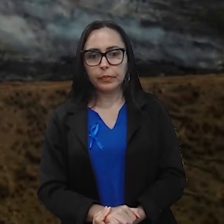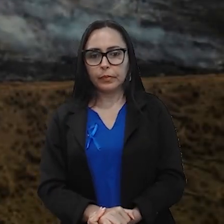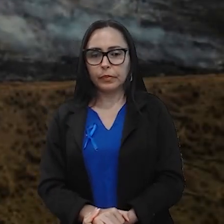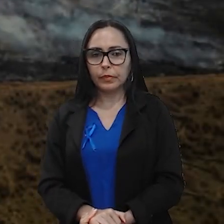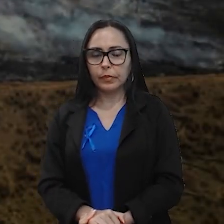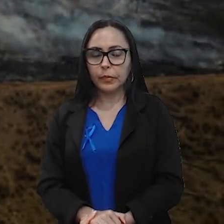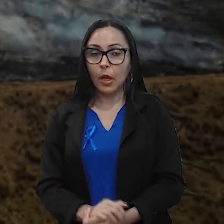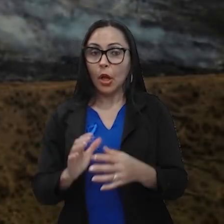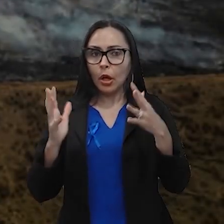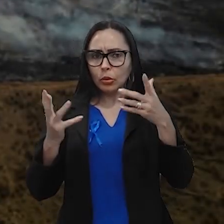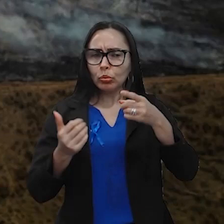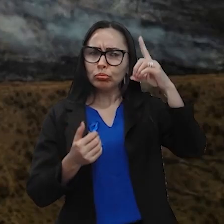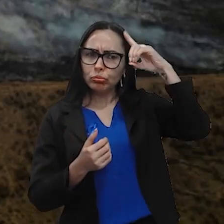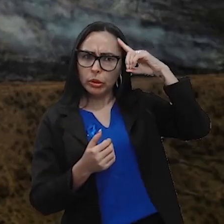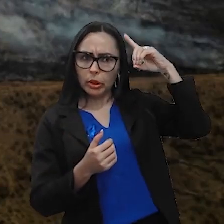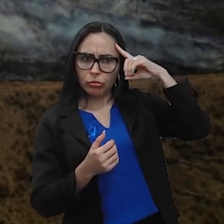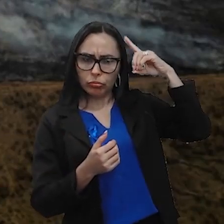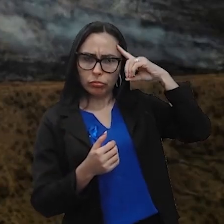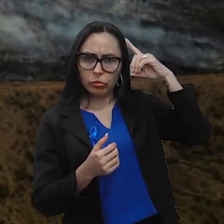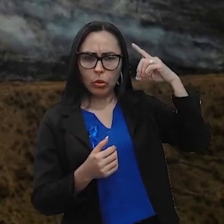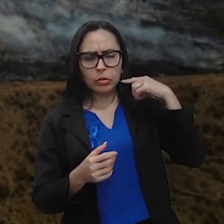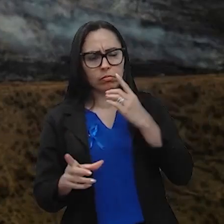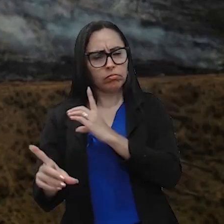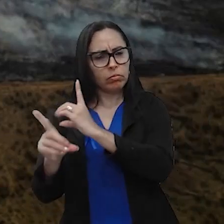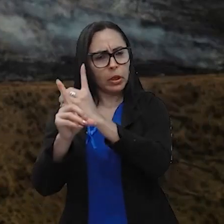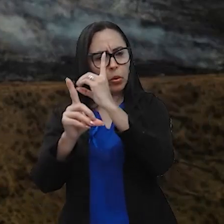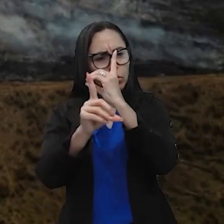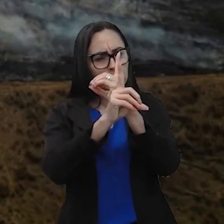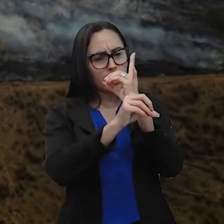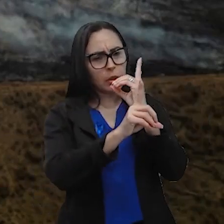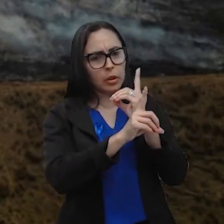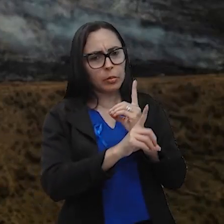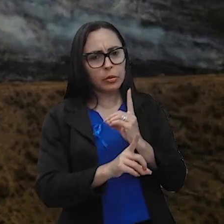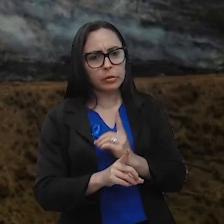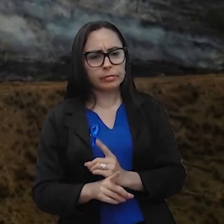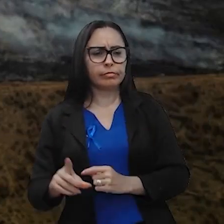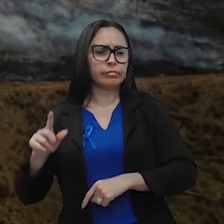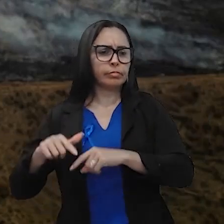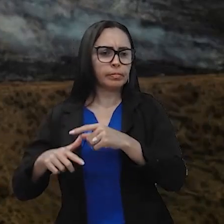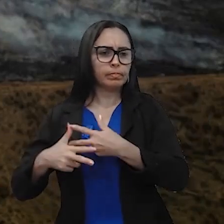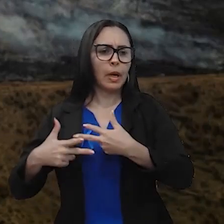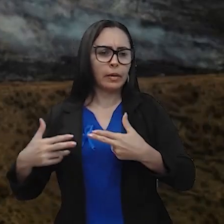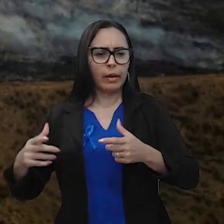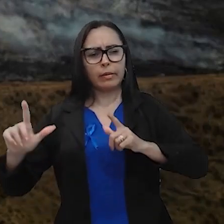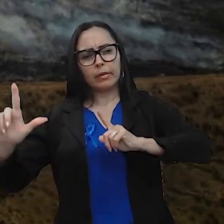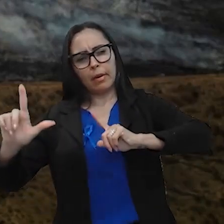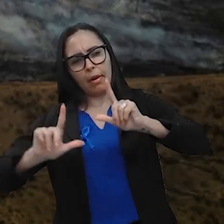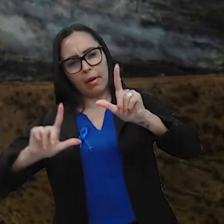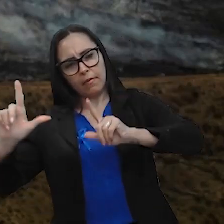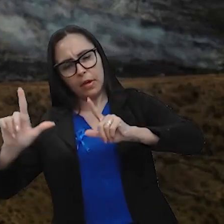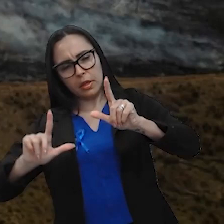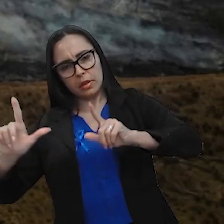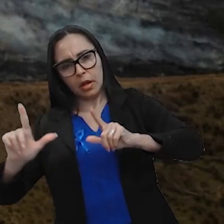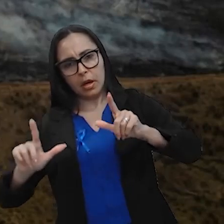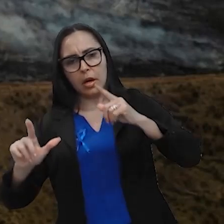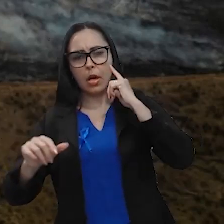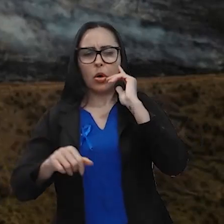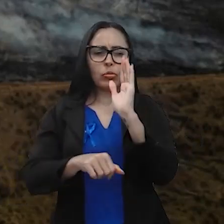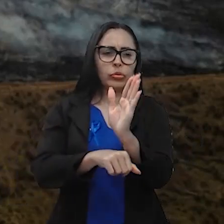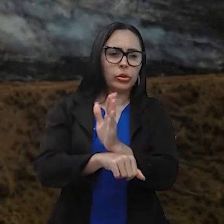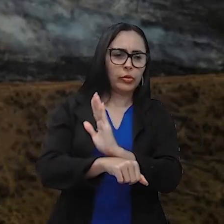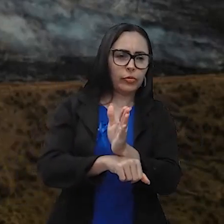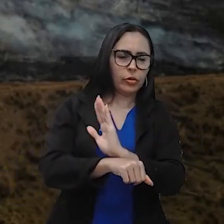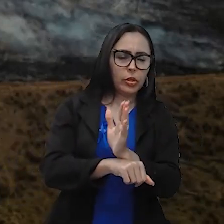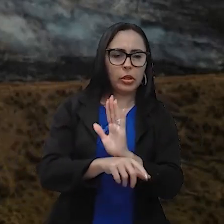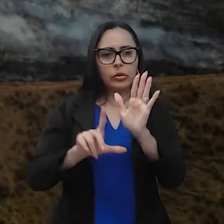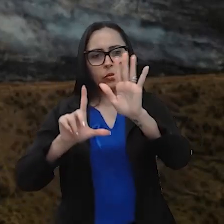dias nós encontramos matérias de televisão, de mídia digital, trazendo para a gente